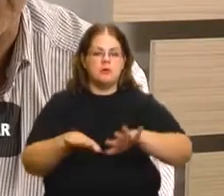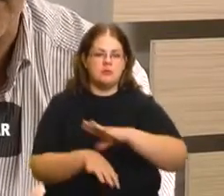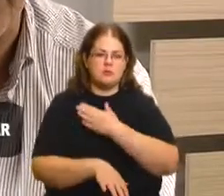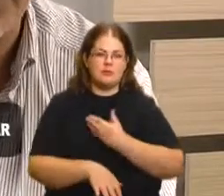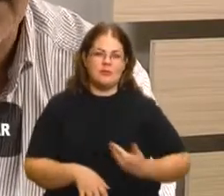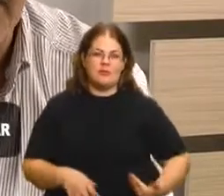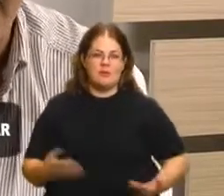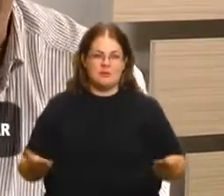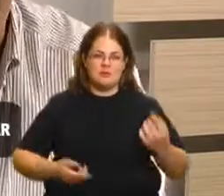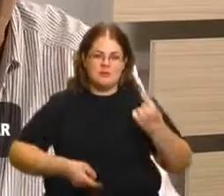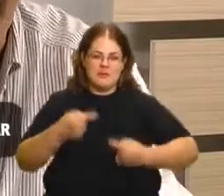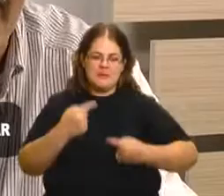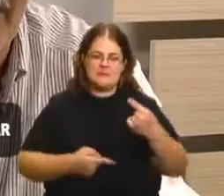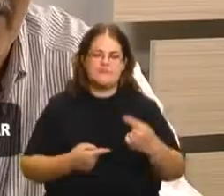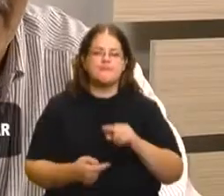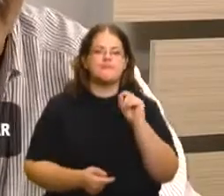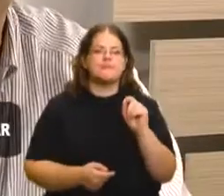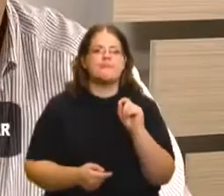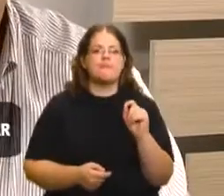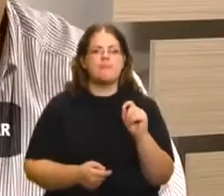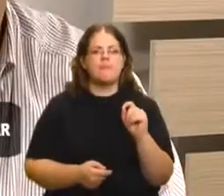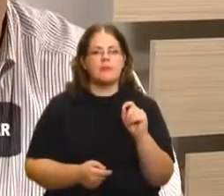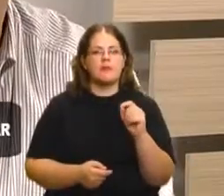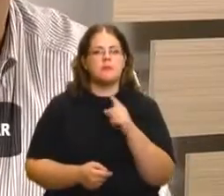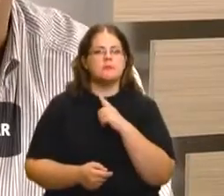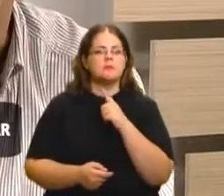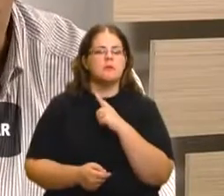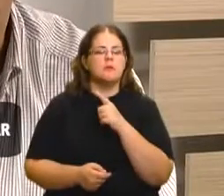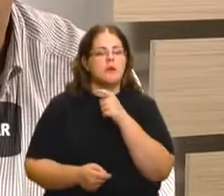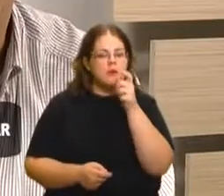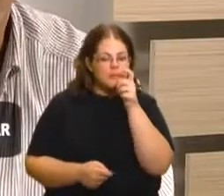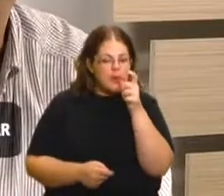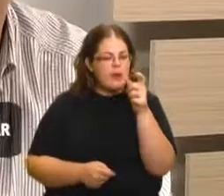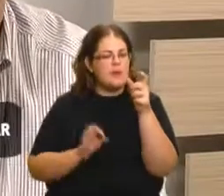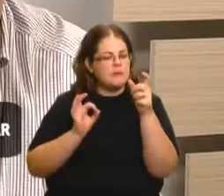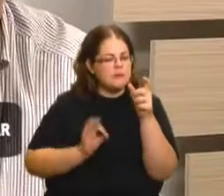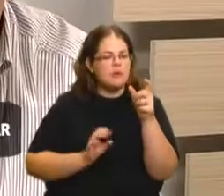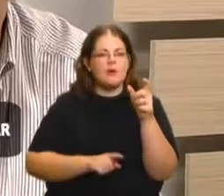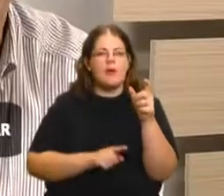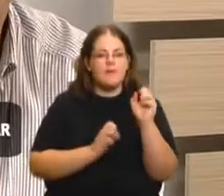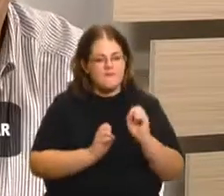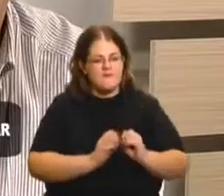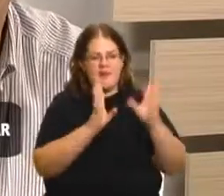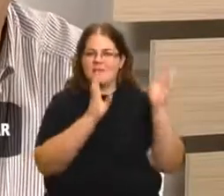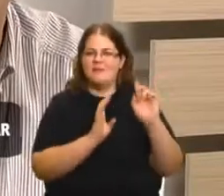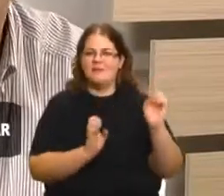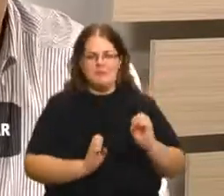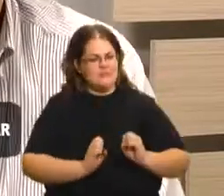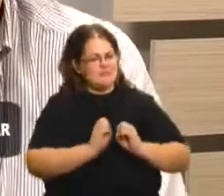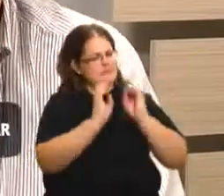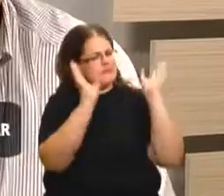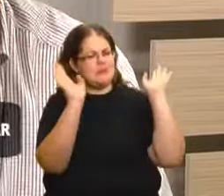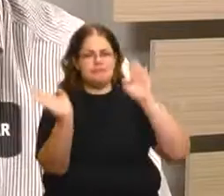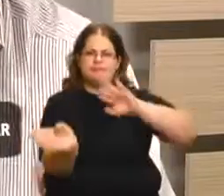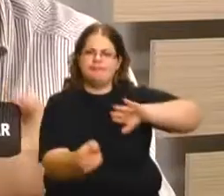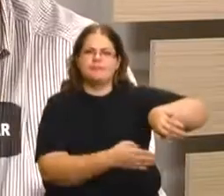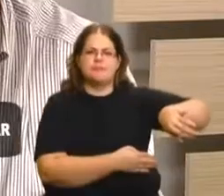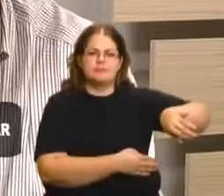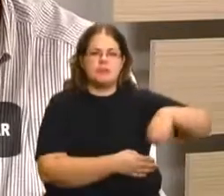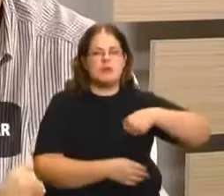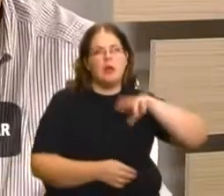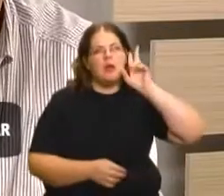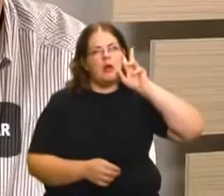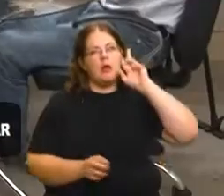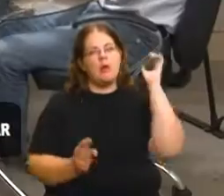poder fazer um debate. E a palavra é descomemorar. Não é comemorar os 50 anos, é descomemorar. Mas fundamentalmente é